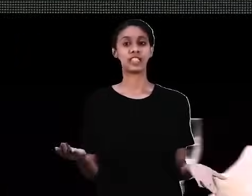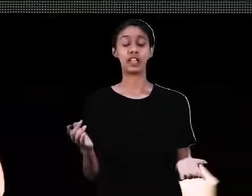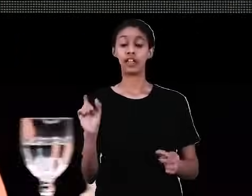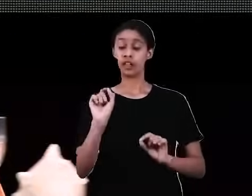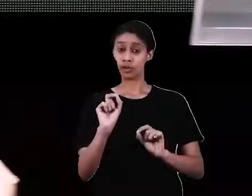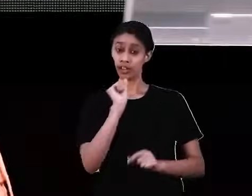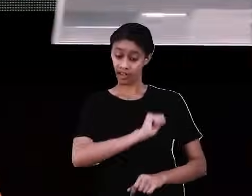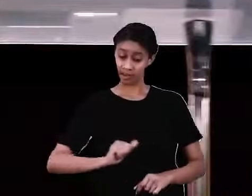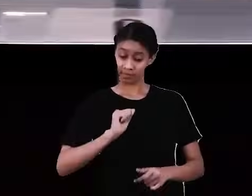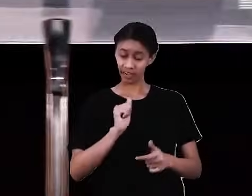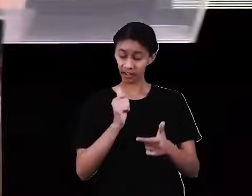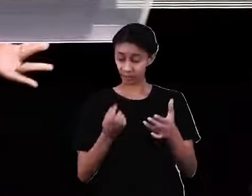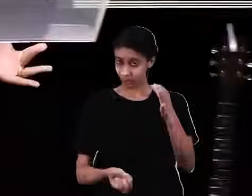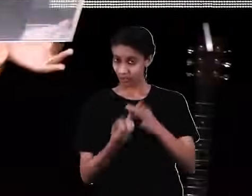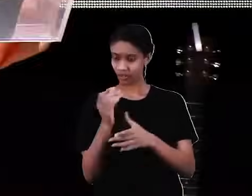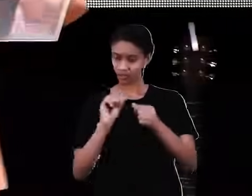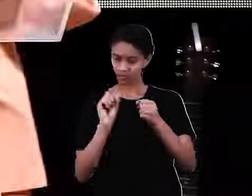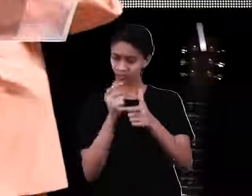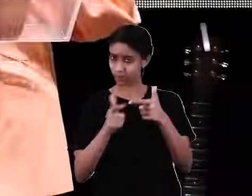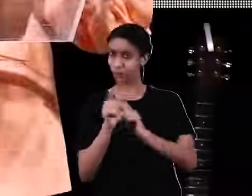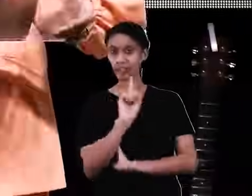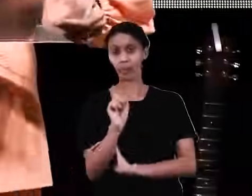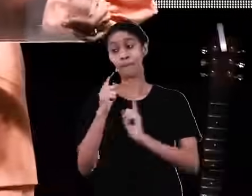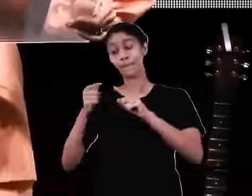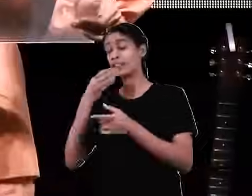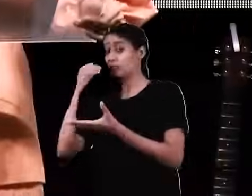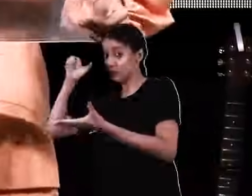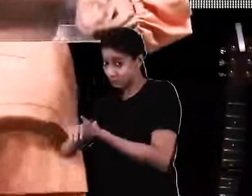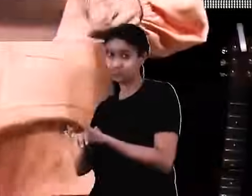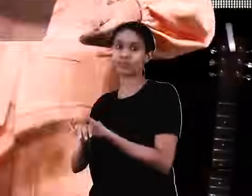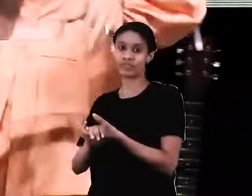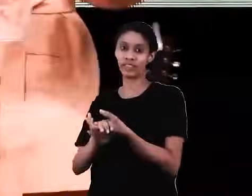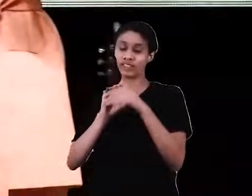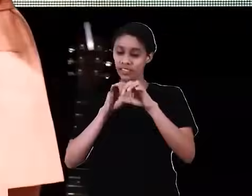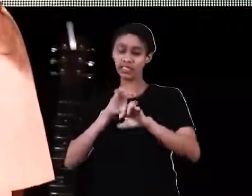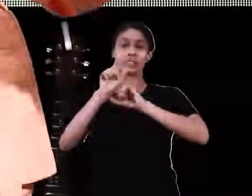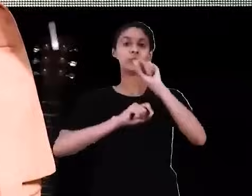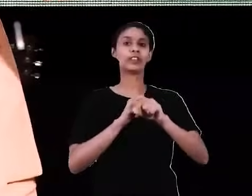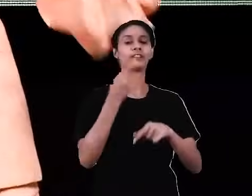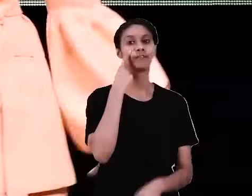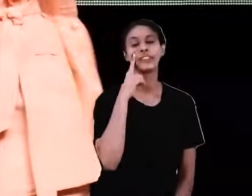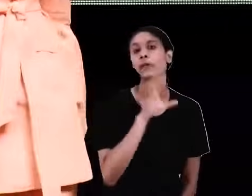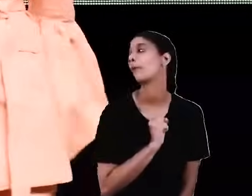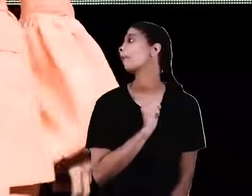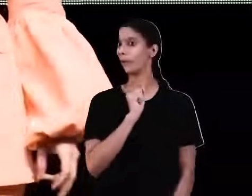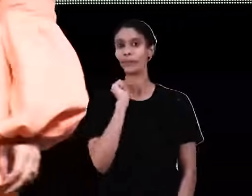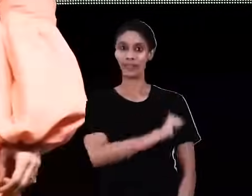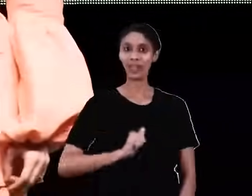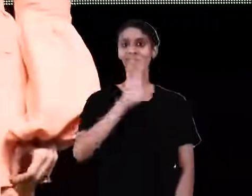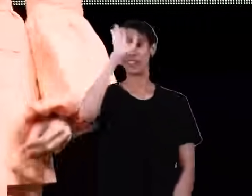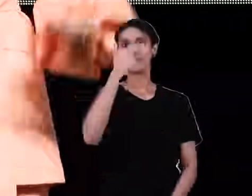que ela criou, mas um problema que o próprio marido criou e nos deixou a lição. Gente, eu amo que... Pensa numa bichinha para resolver